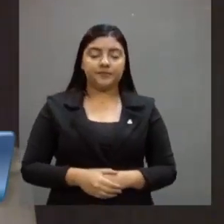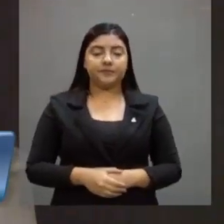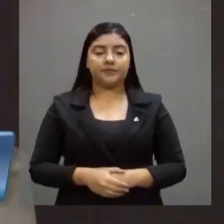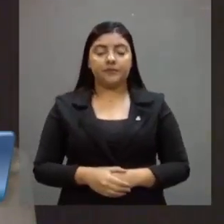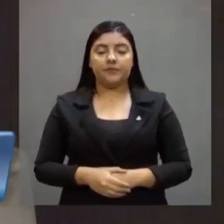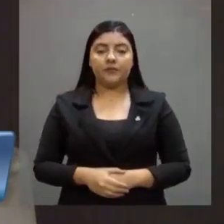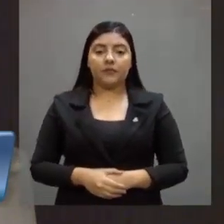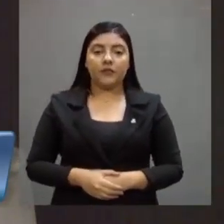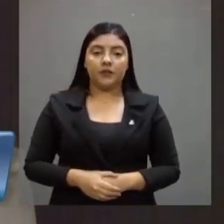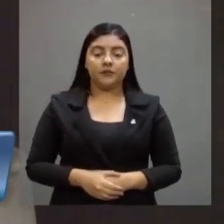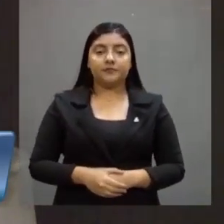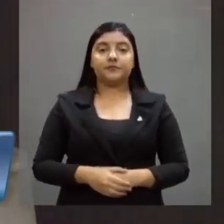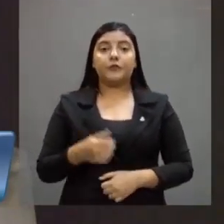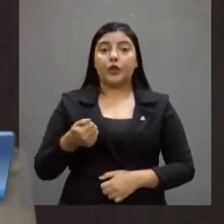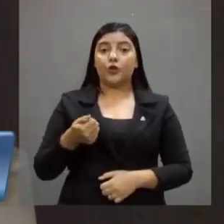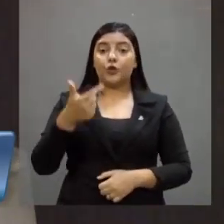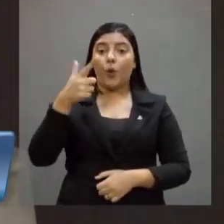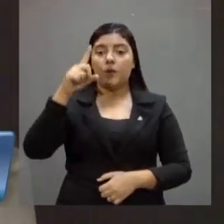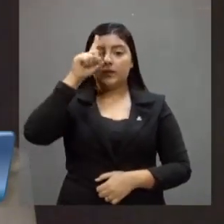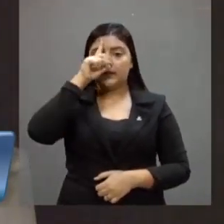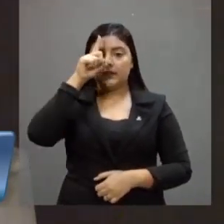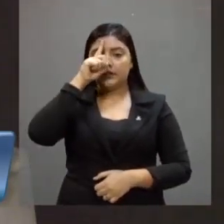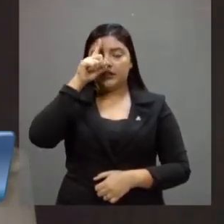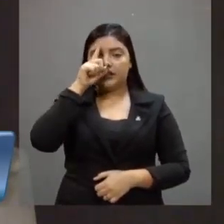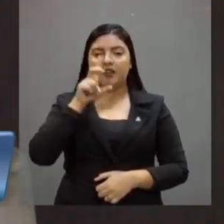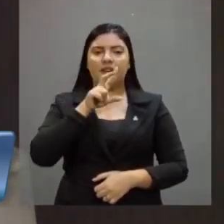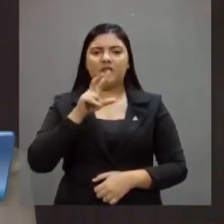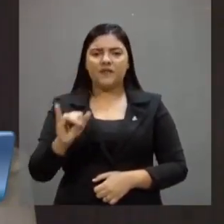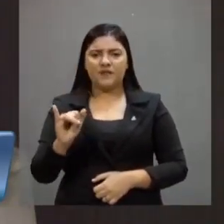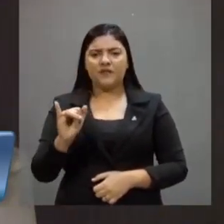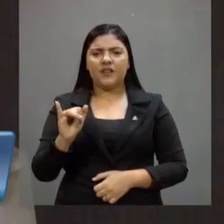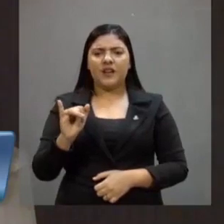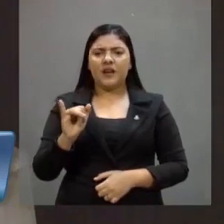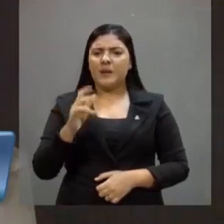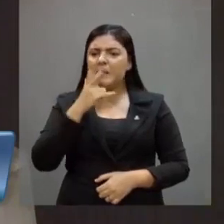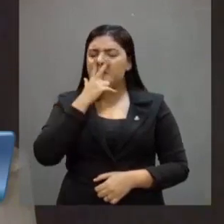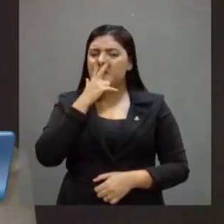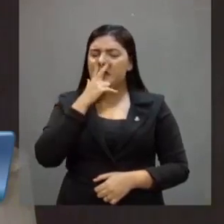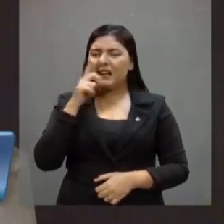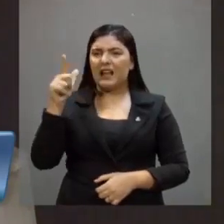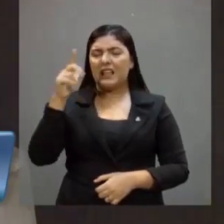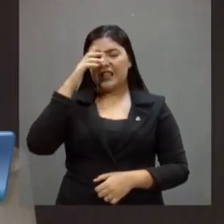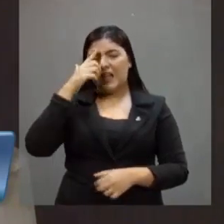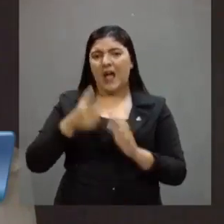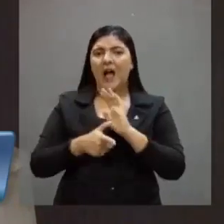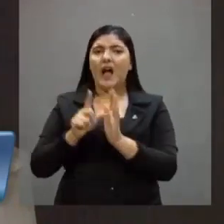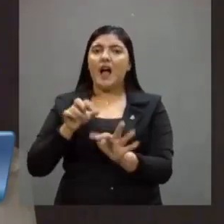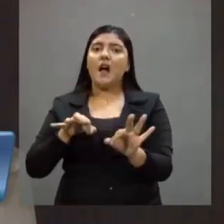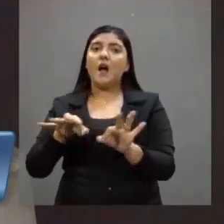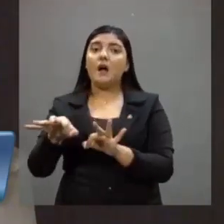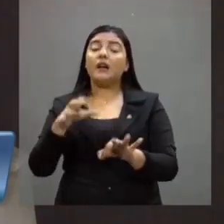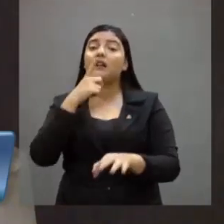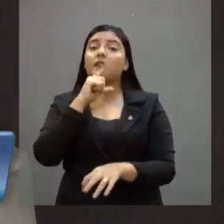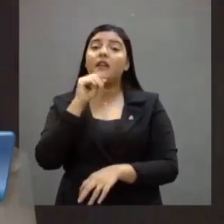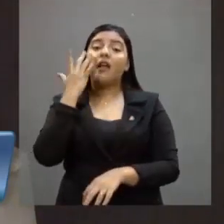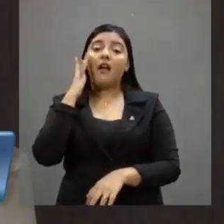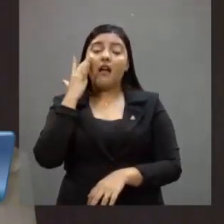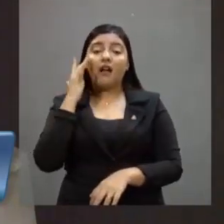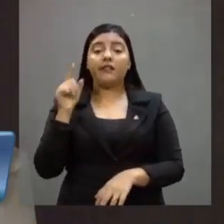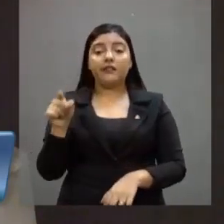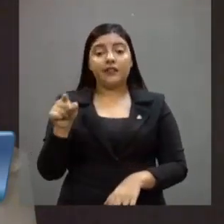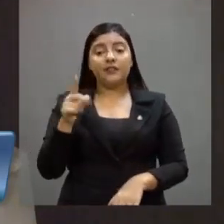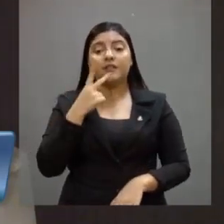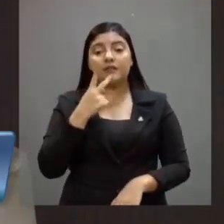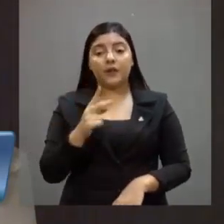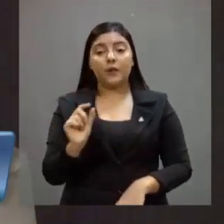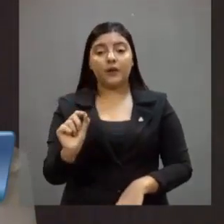Ceará. 12 dias foram tomados no contrapé, sobretudo por aqueles que se